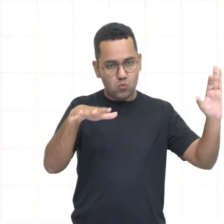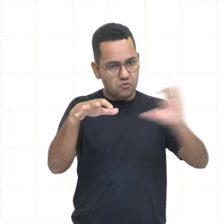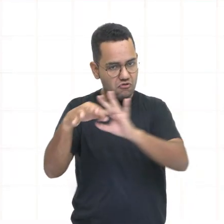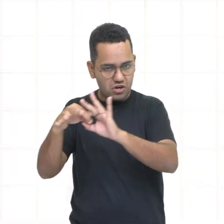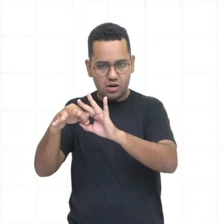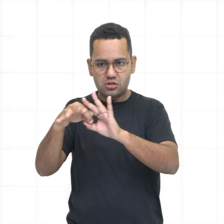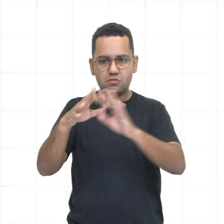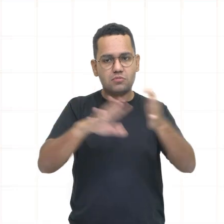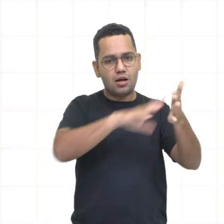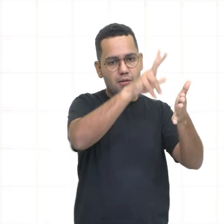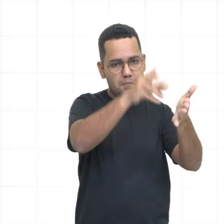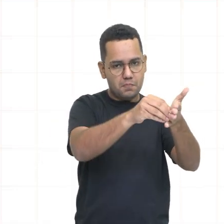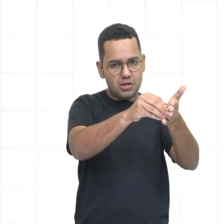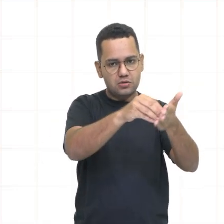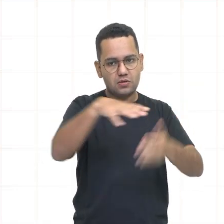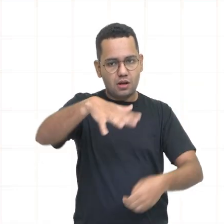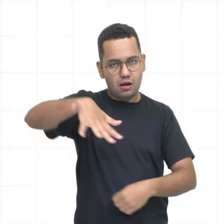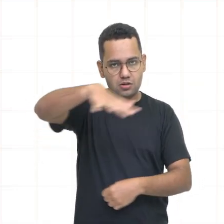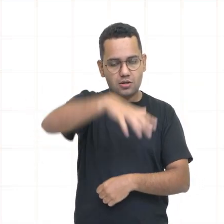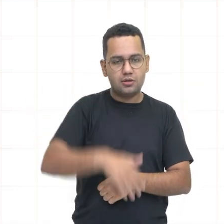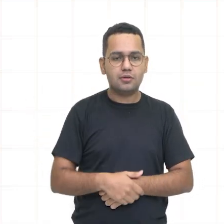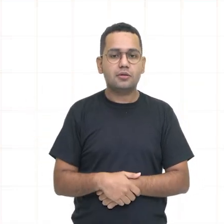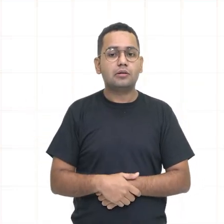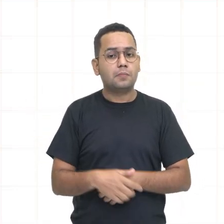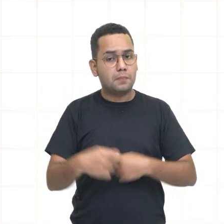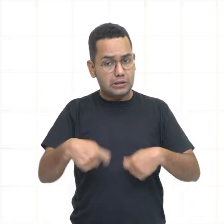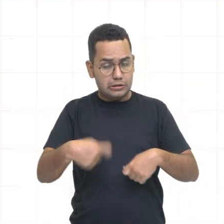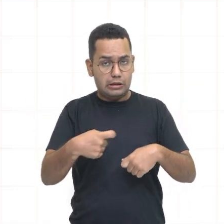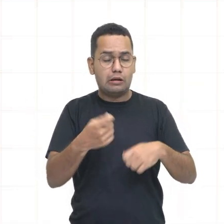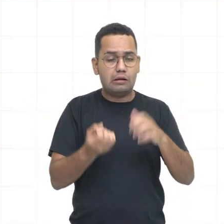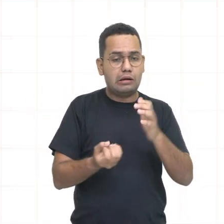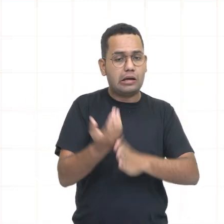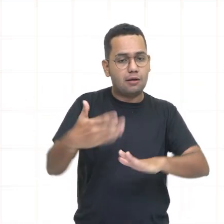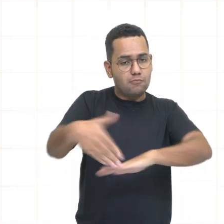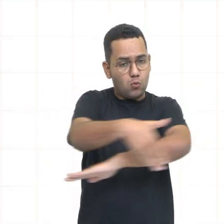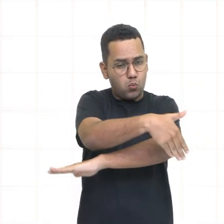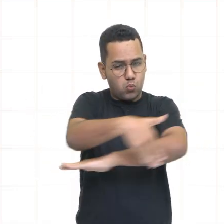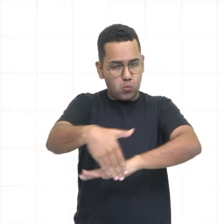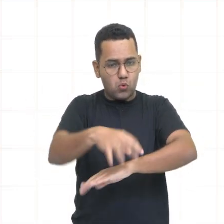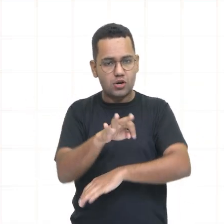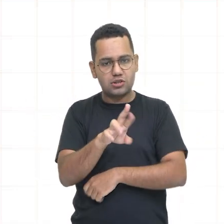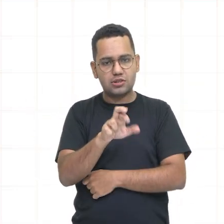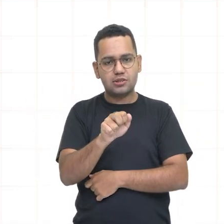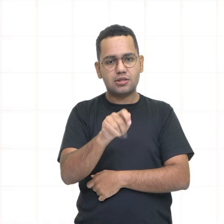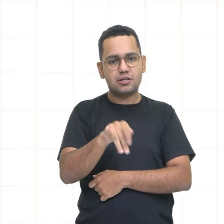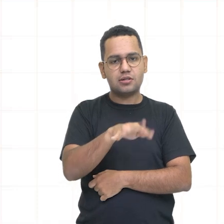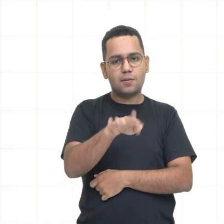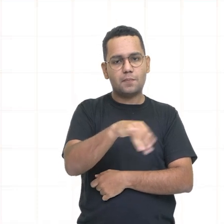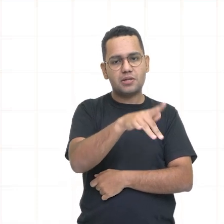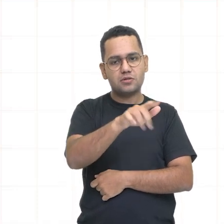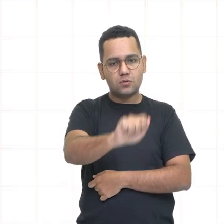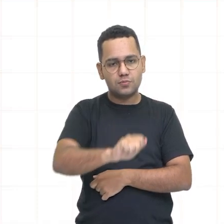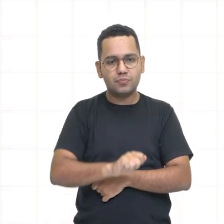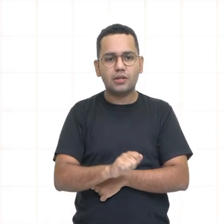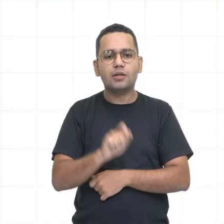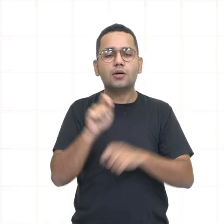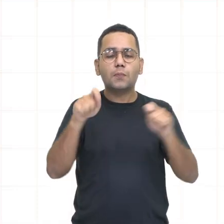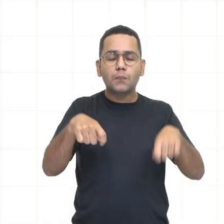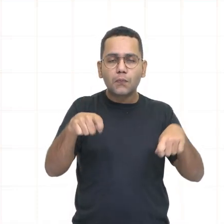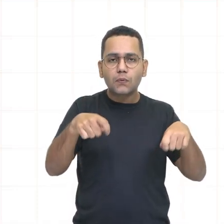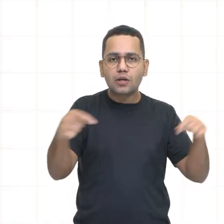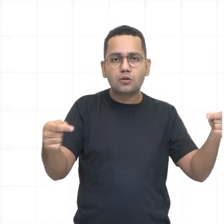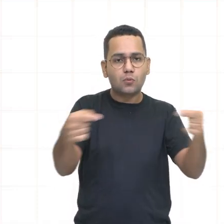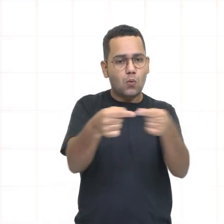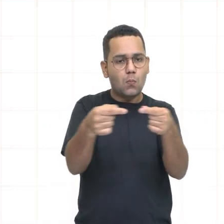da Amazônia ao território nacional, foram abertas grandes rodovias como a Transamazônica, que deveria ligar a